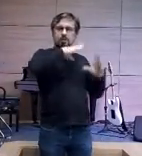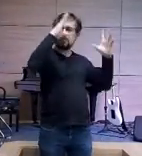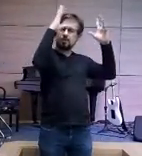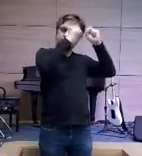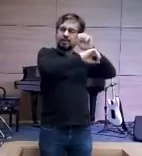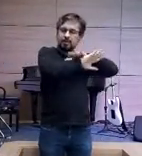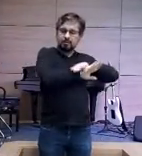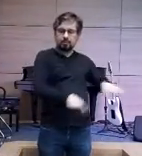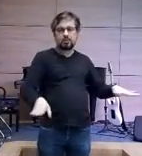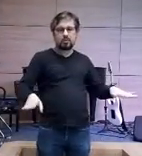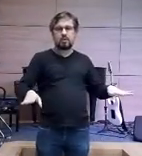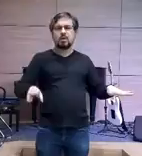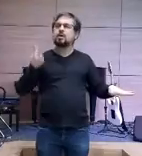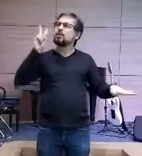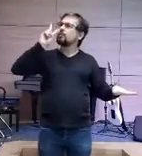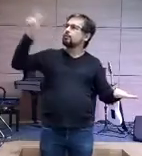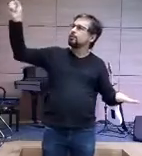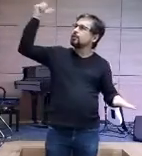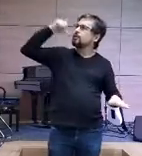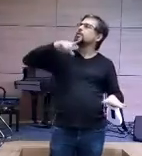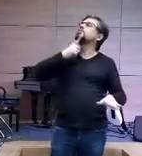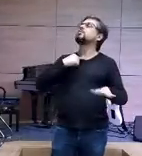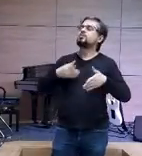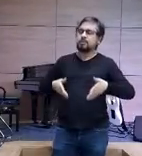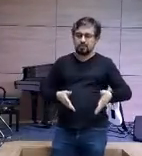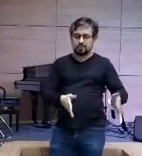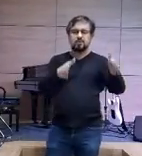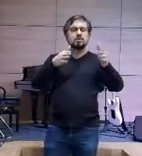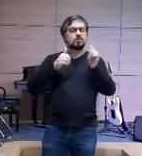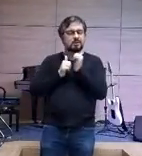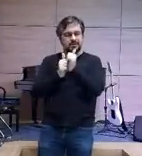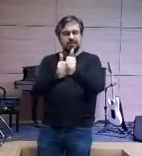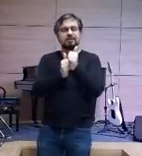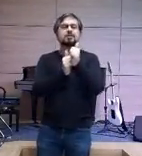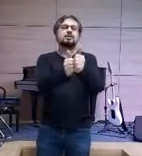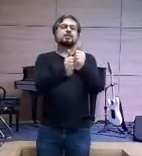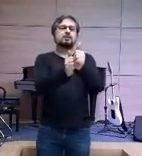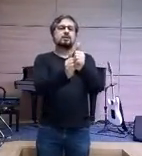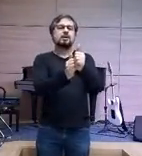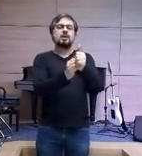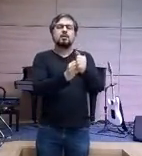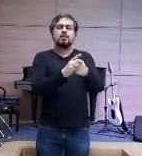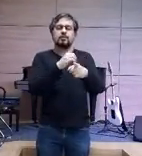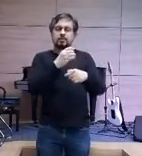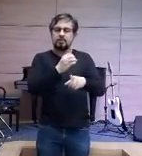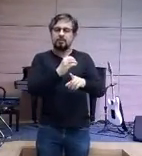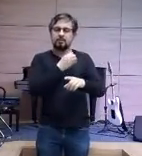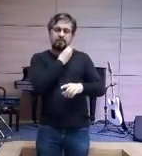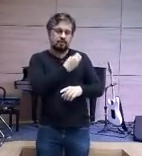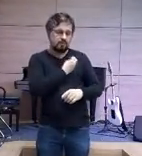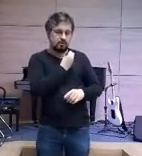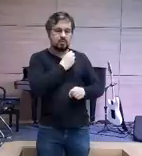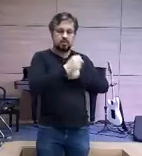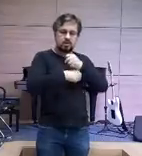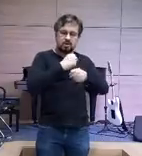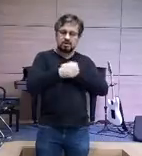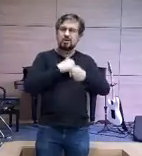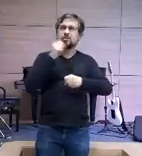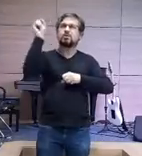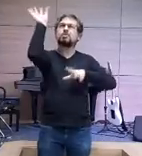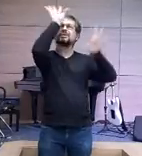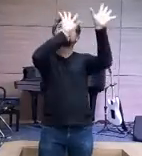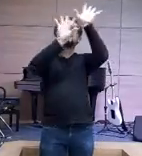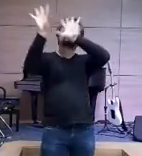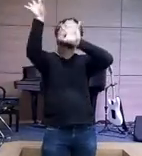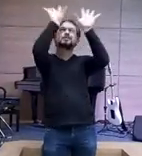aos homens de boa vontade uma direção um caminho a seguir como se após viver anos sobre o céu nublado